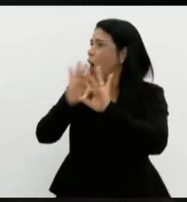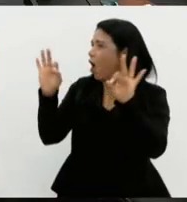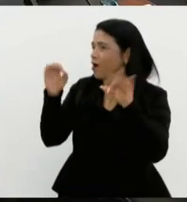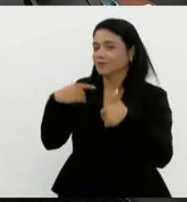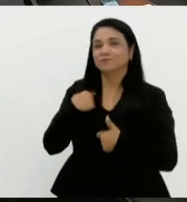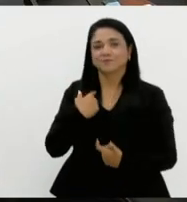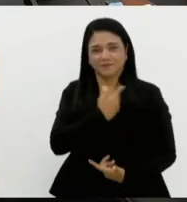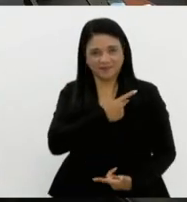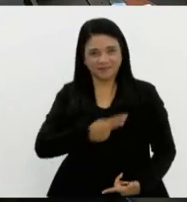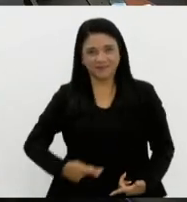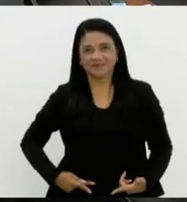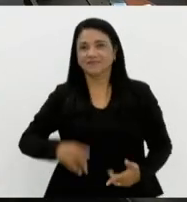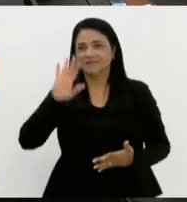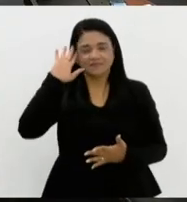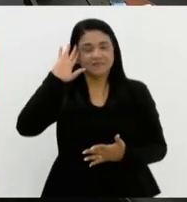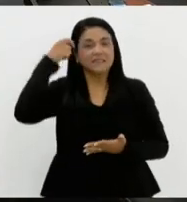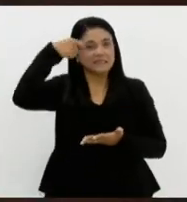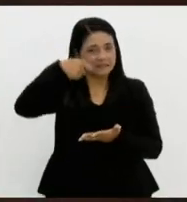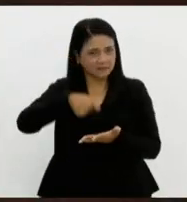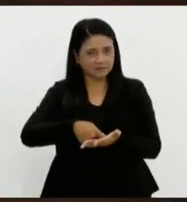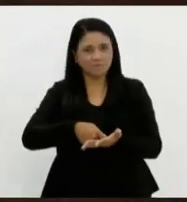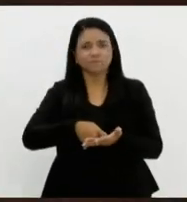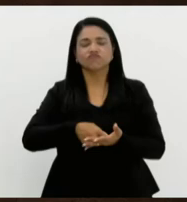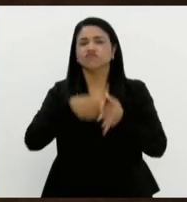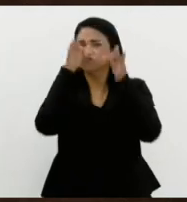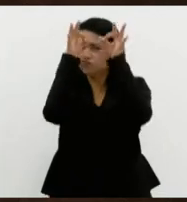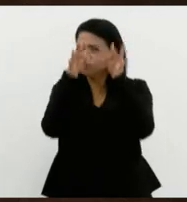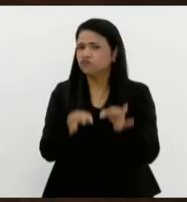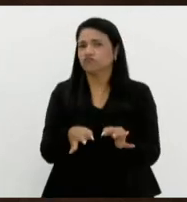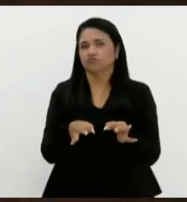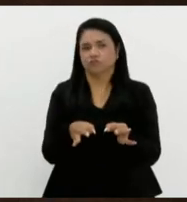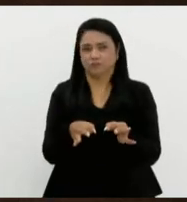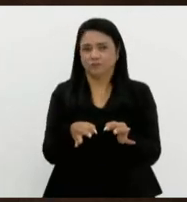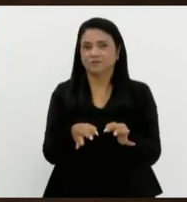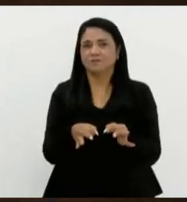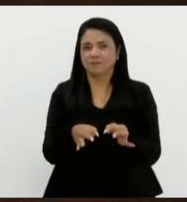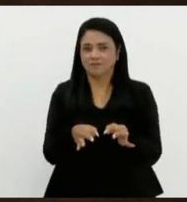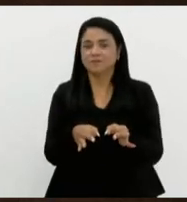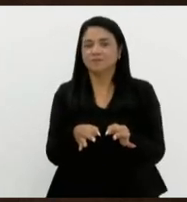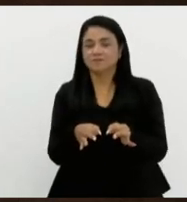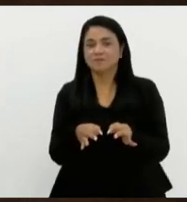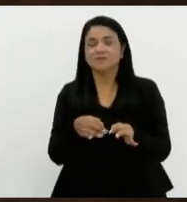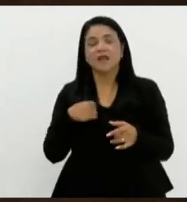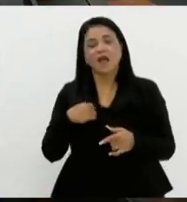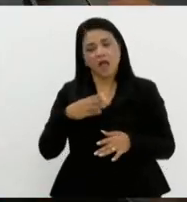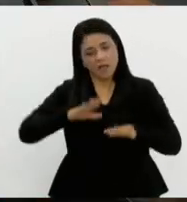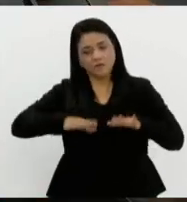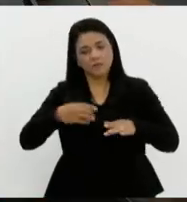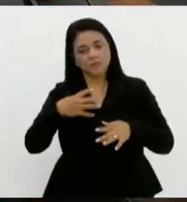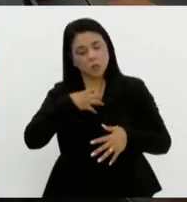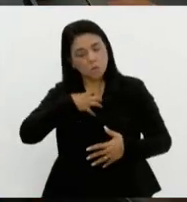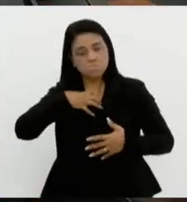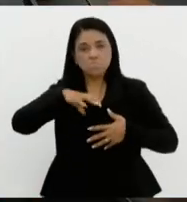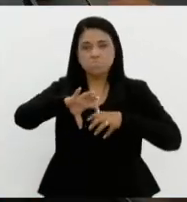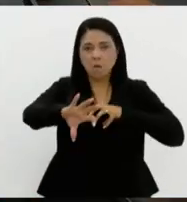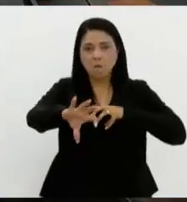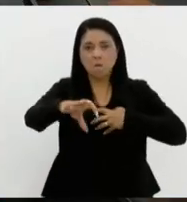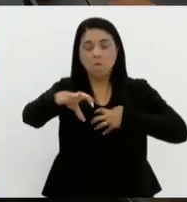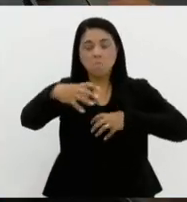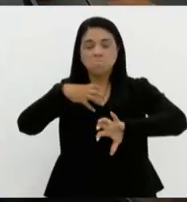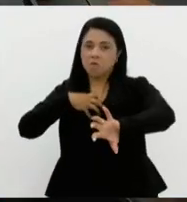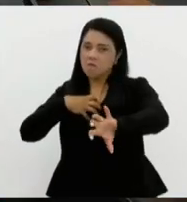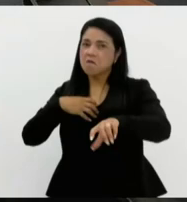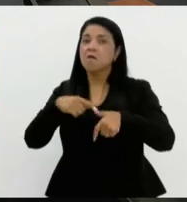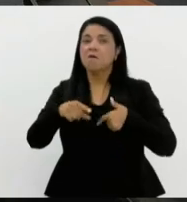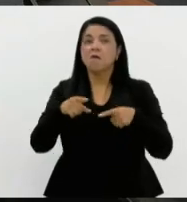acho que essa é uma decisão perfeitamente justa. É porque a gente, muitas das vezes eu tento também me colocar no lugar da secretária. Ninguém imagina